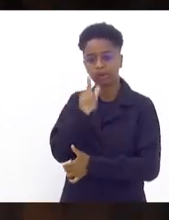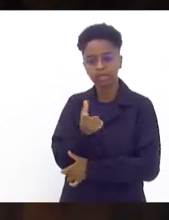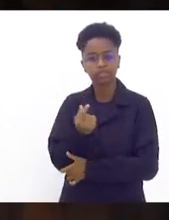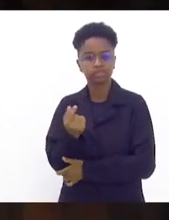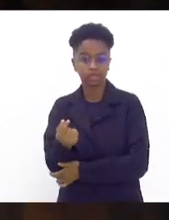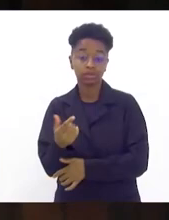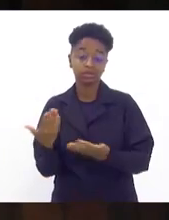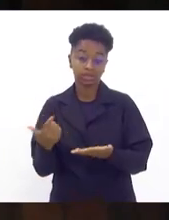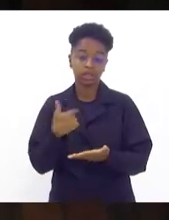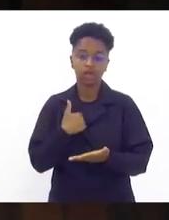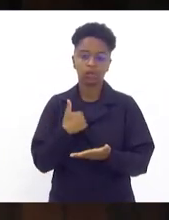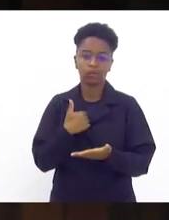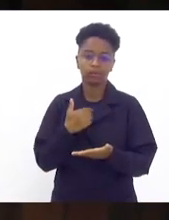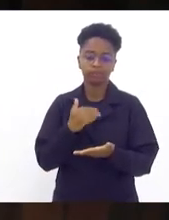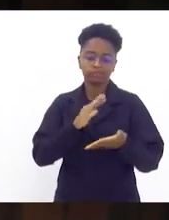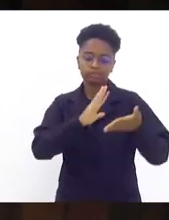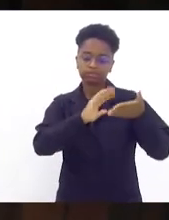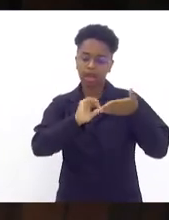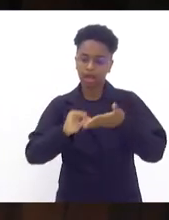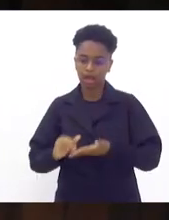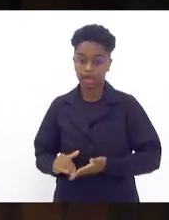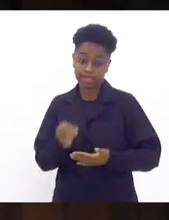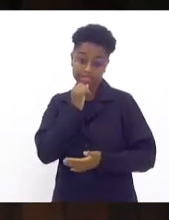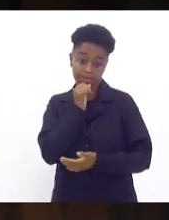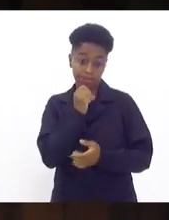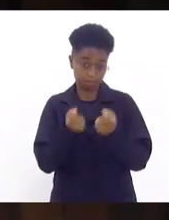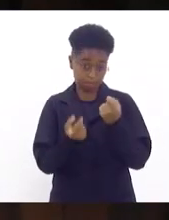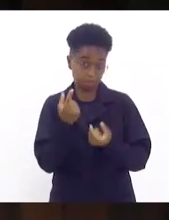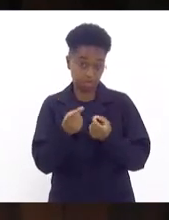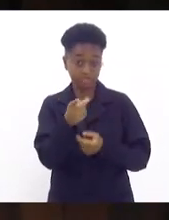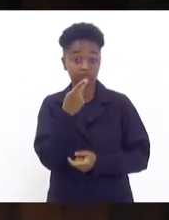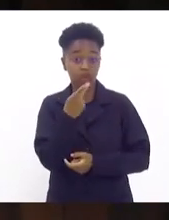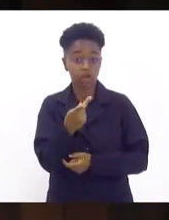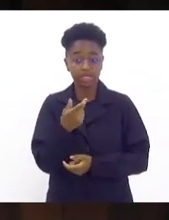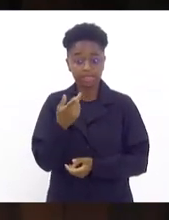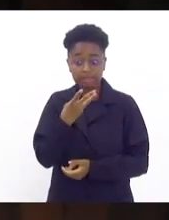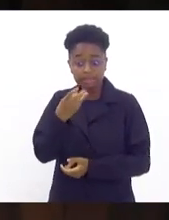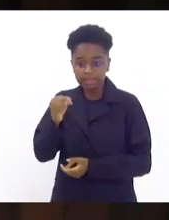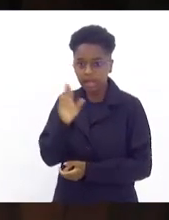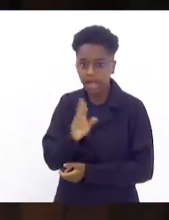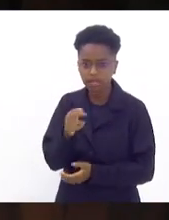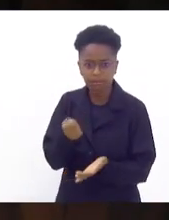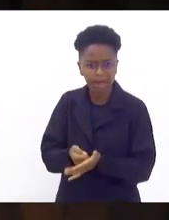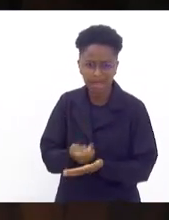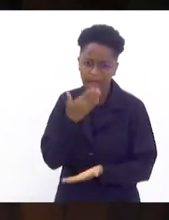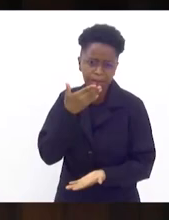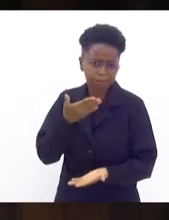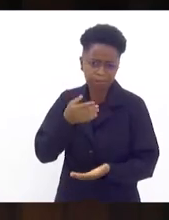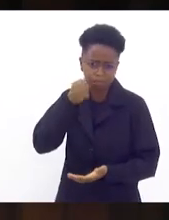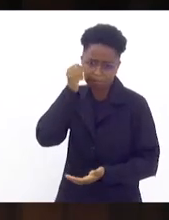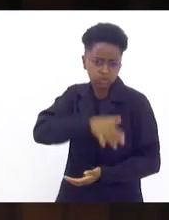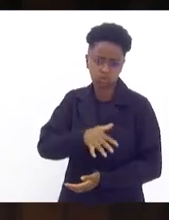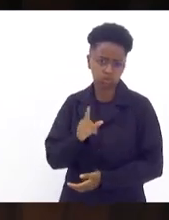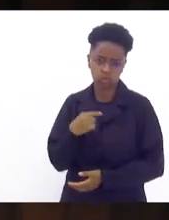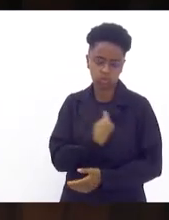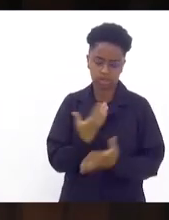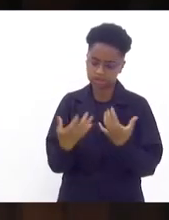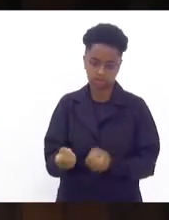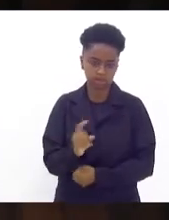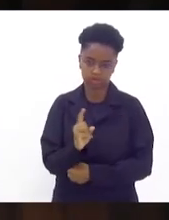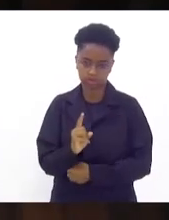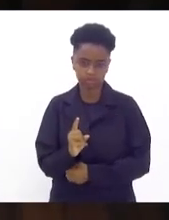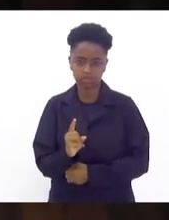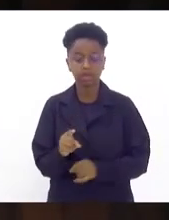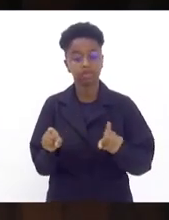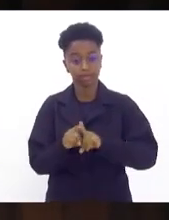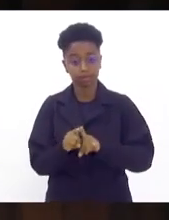isso eu desmando. O que você falou, uma pipoca, ele falou uma pipoca a R$30. Um absurdo. Um absurdo. Um absurdo. Nós não podemos permitir isso. O